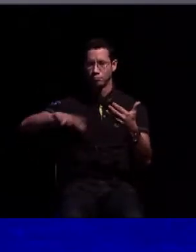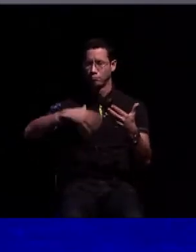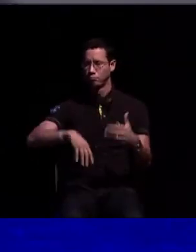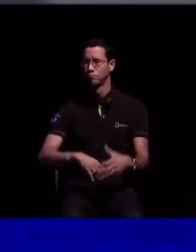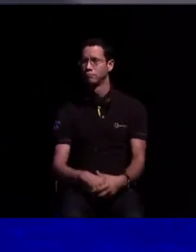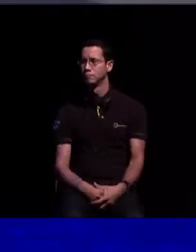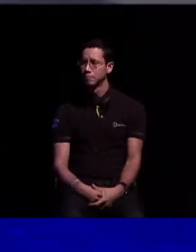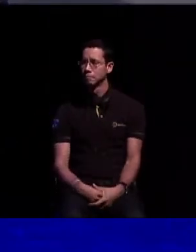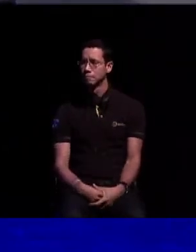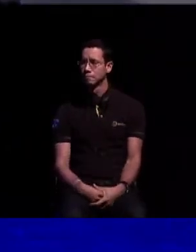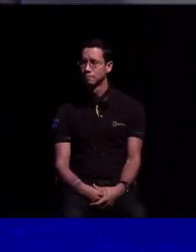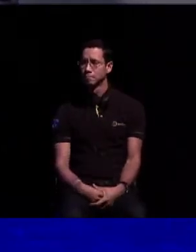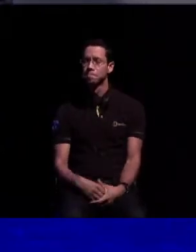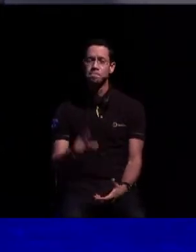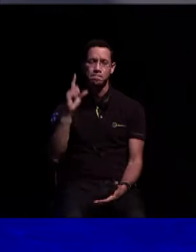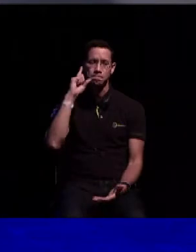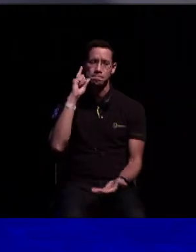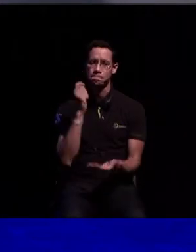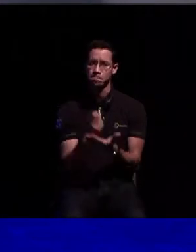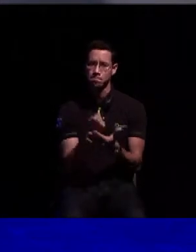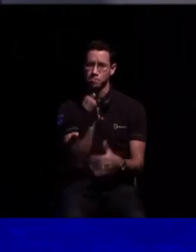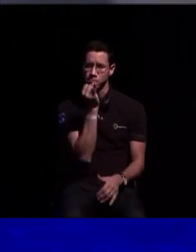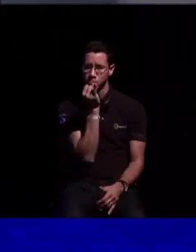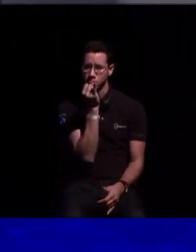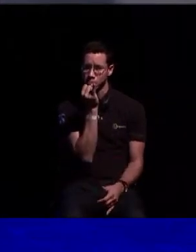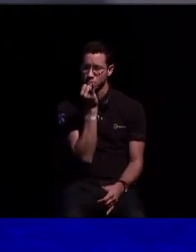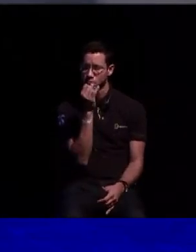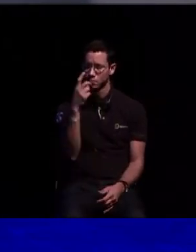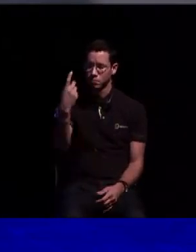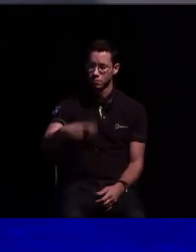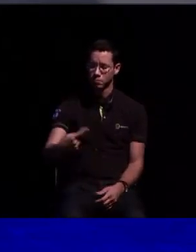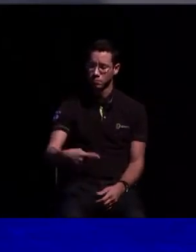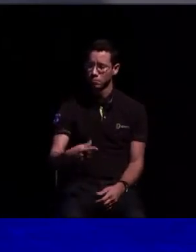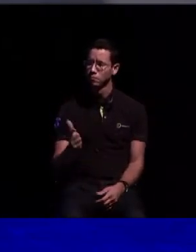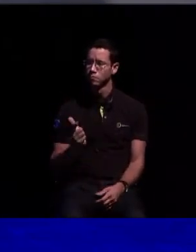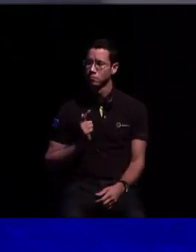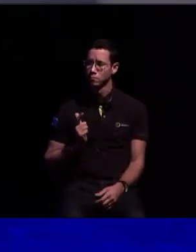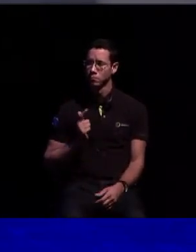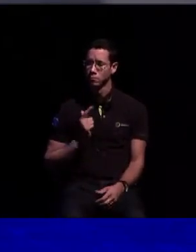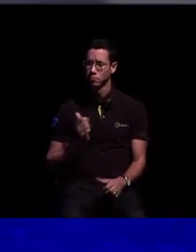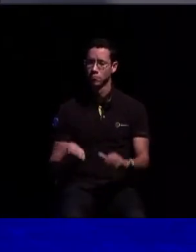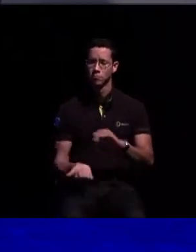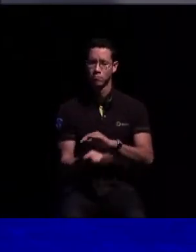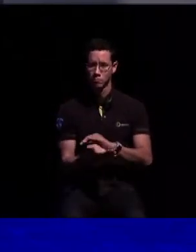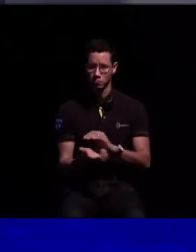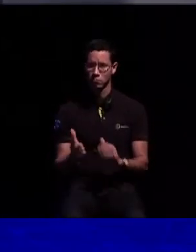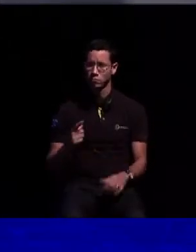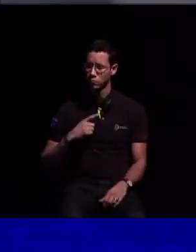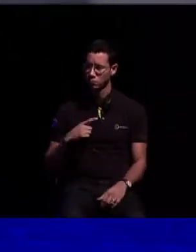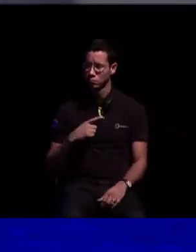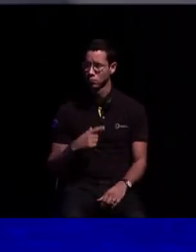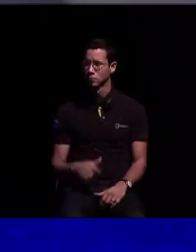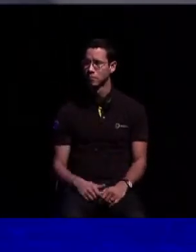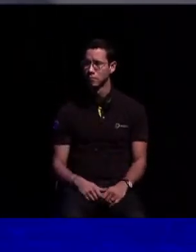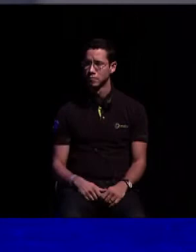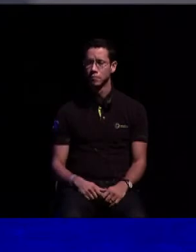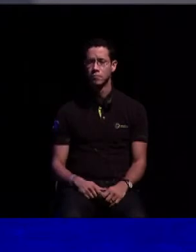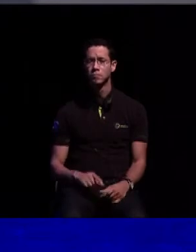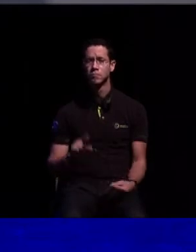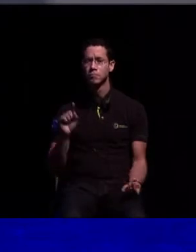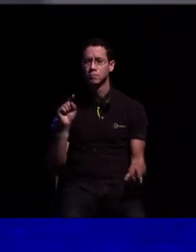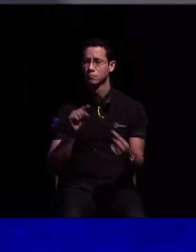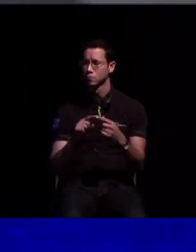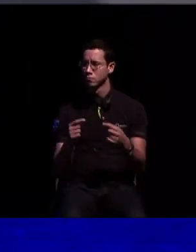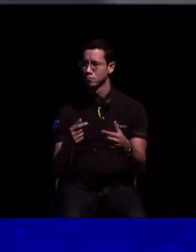Você vai definir, por exemplo, que aqui existe uma corrupção, né, que é inclusive que está ligada ao Estado.